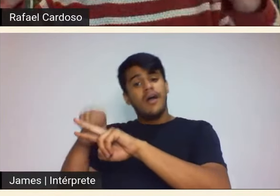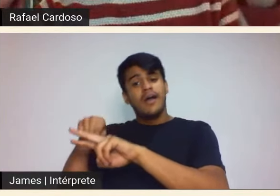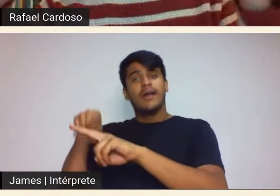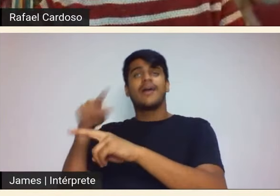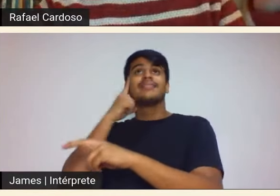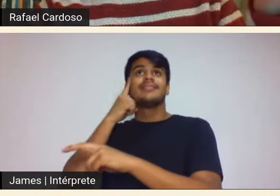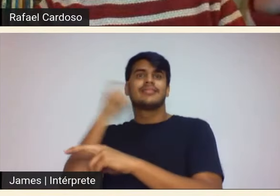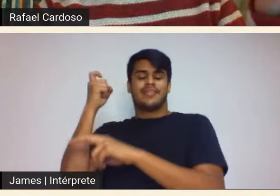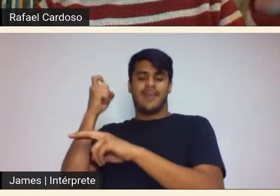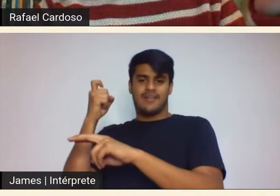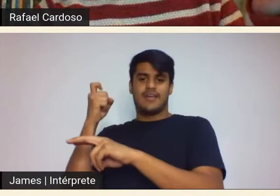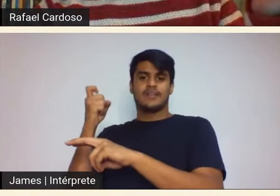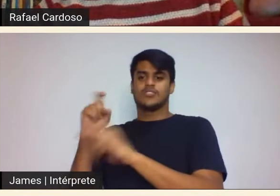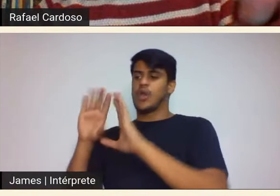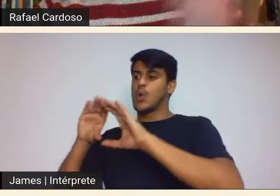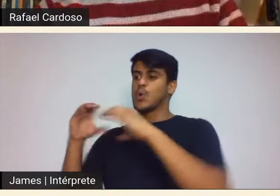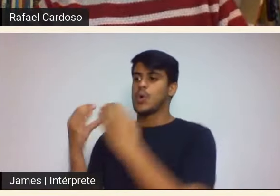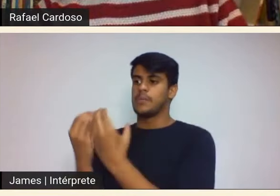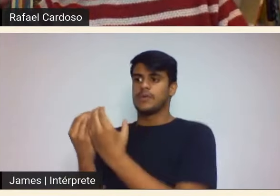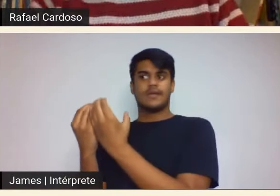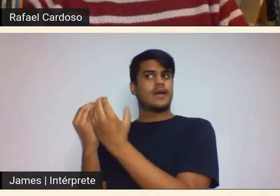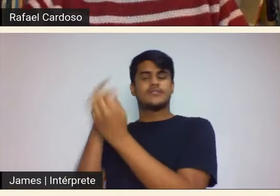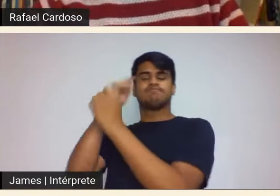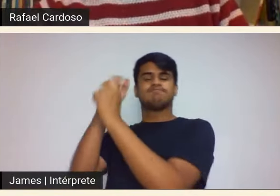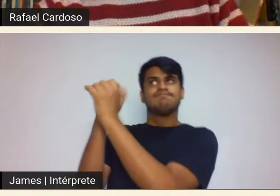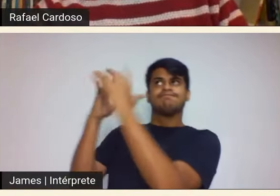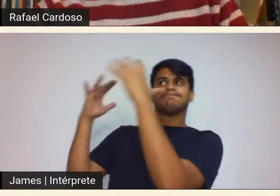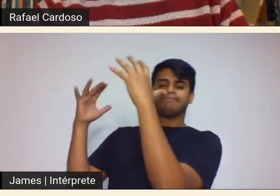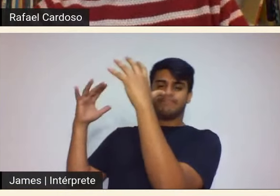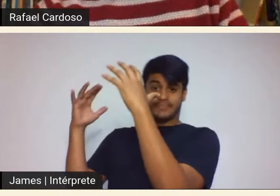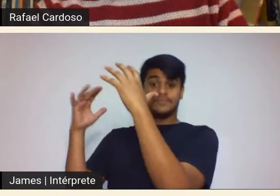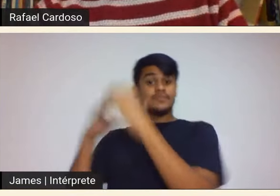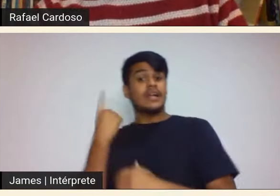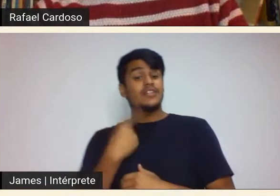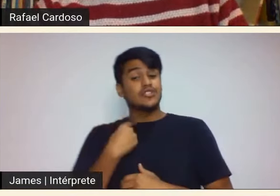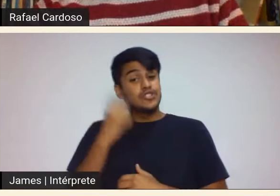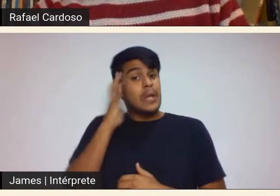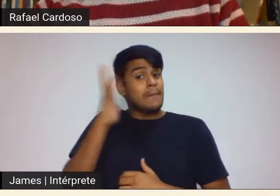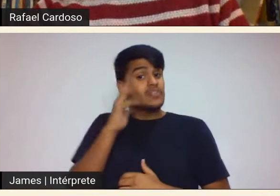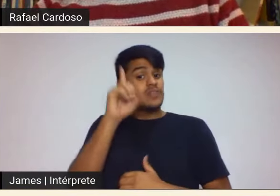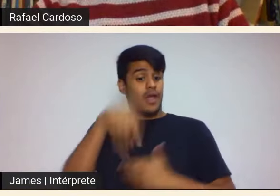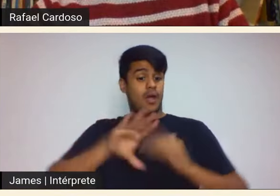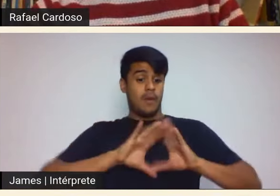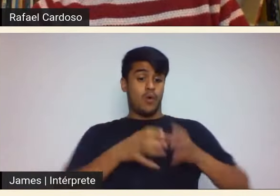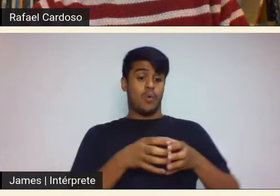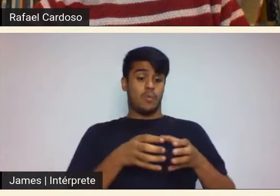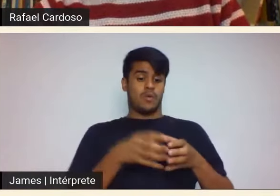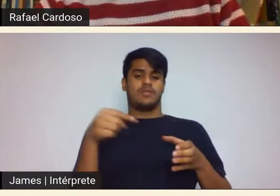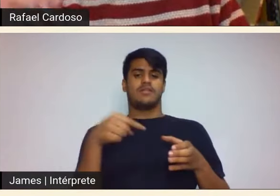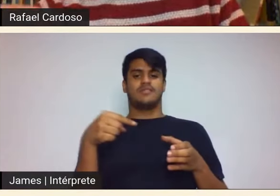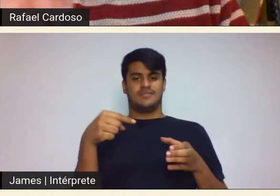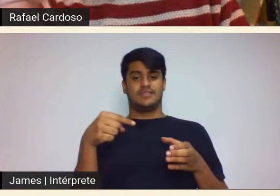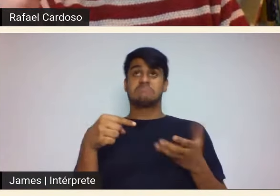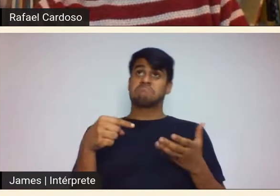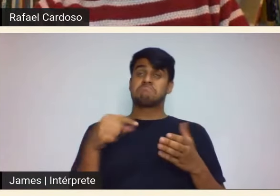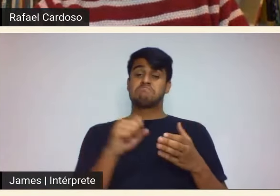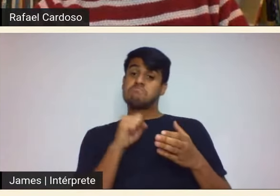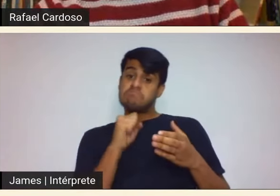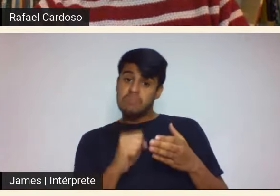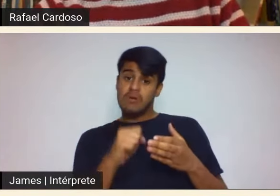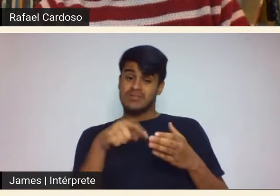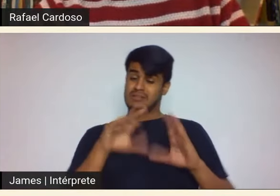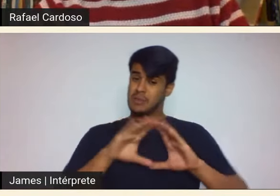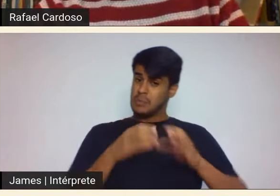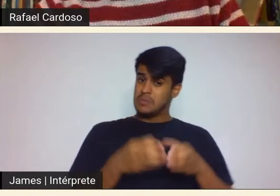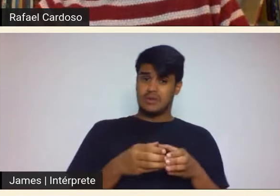a ideia da comunidade imaginada, né? Nós nos imaginamos uma comunidade que talvez seja um pouco aquém daquilo que